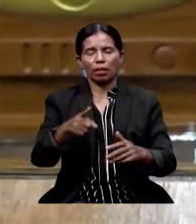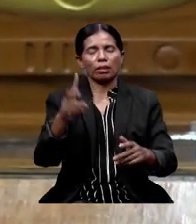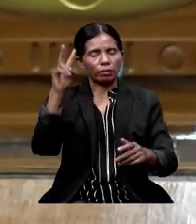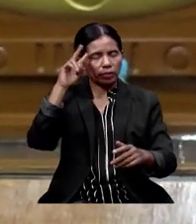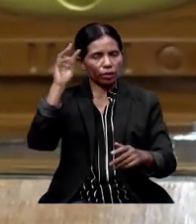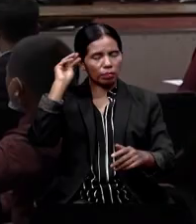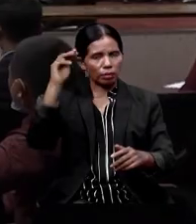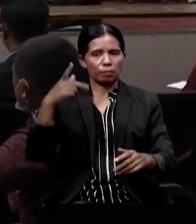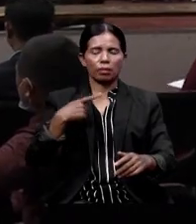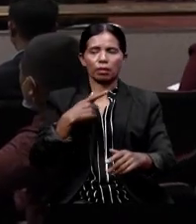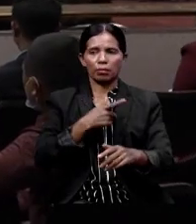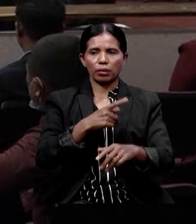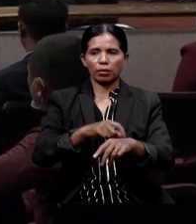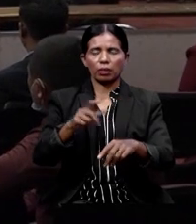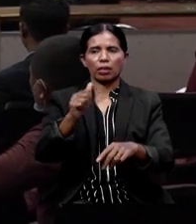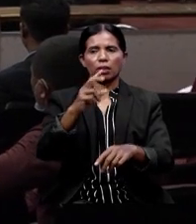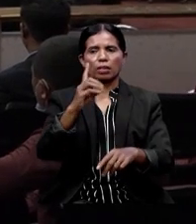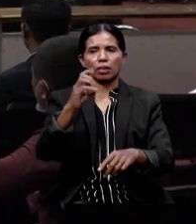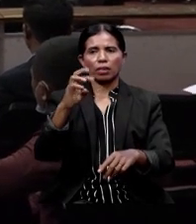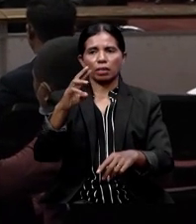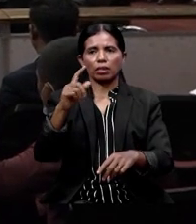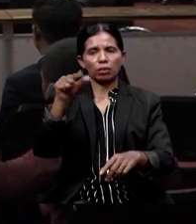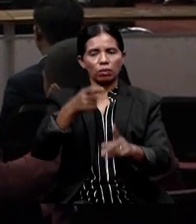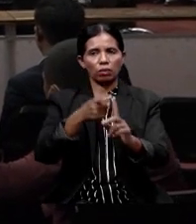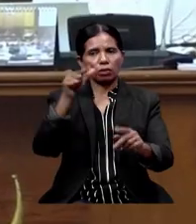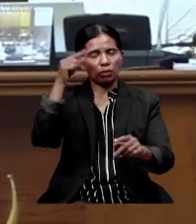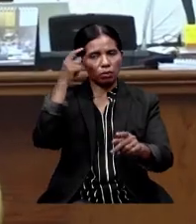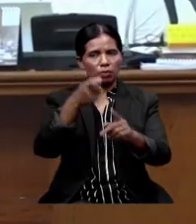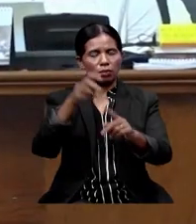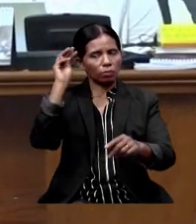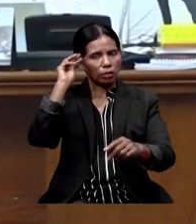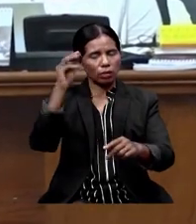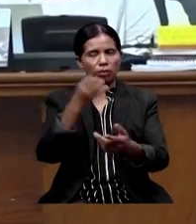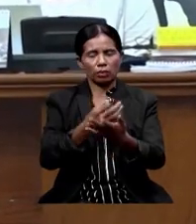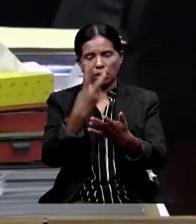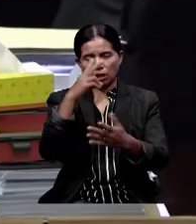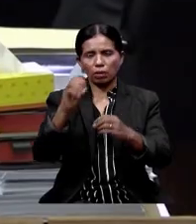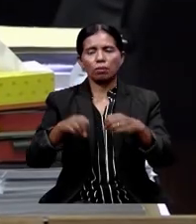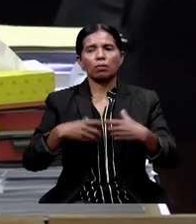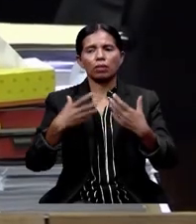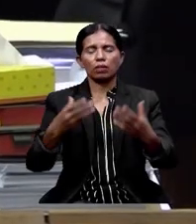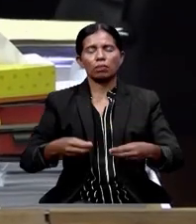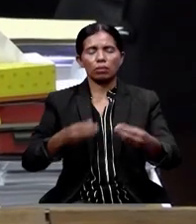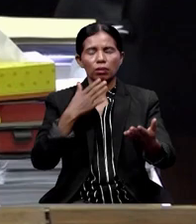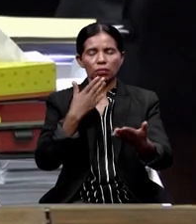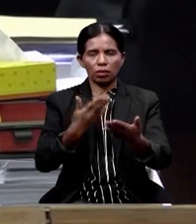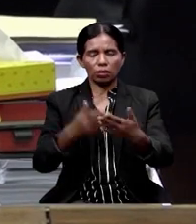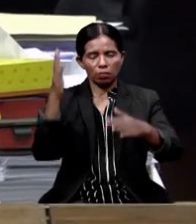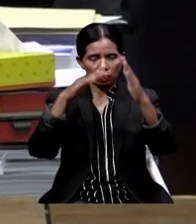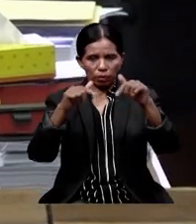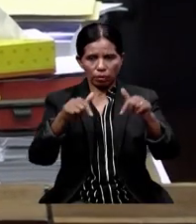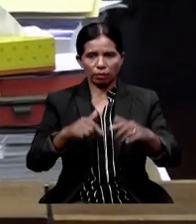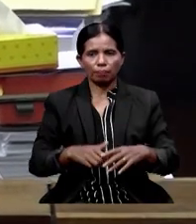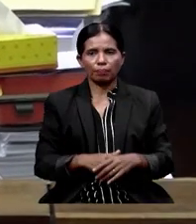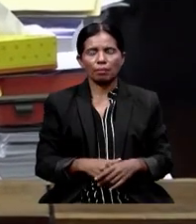vice-ministro assunto parlamentar Aderito Hugo da Costa Hateten, governo li husi Ministério Finanças hare hela oinsa atu fo solução ba questão ne.